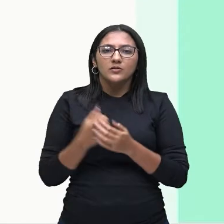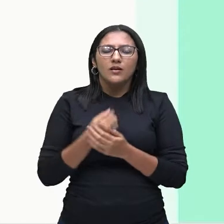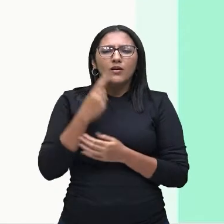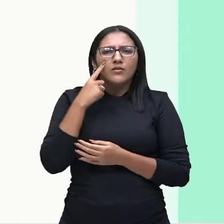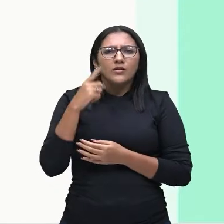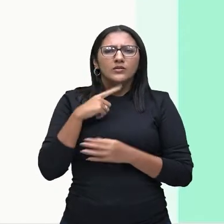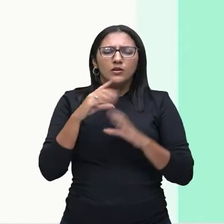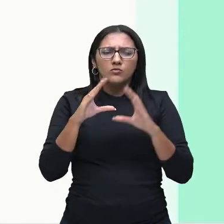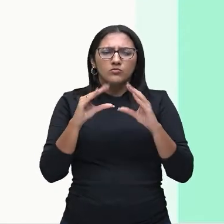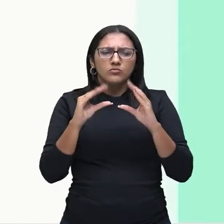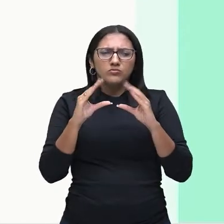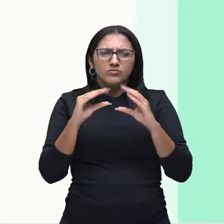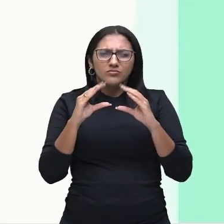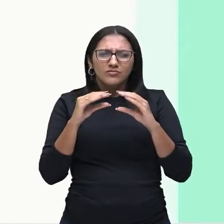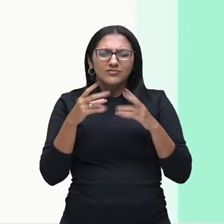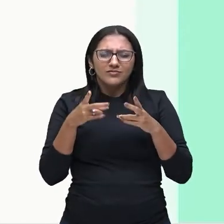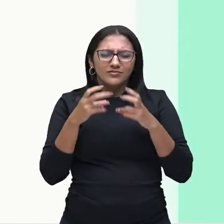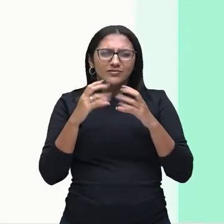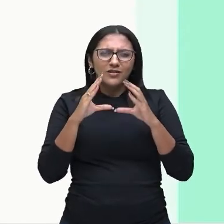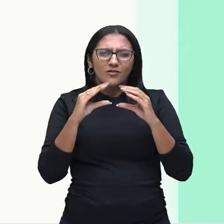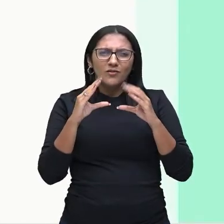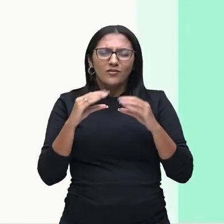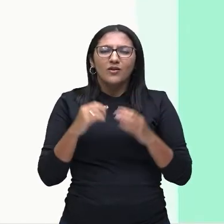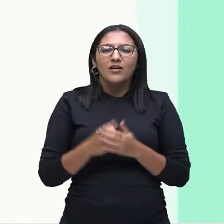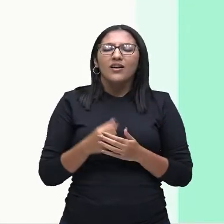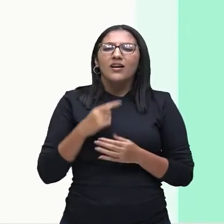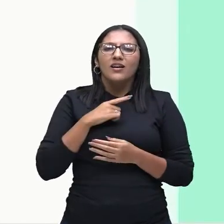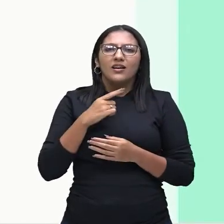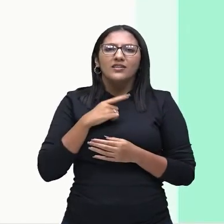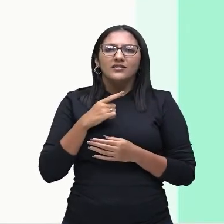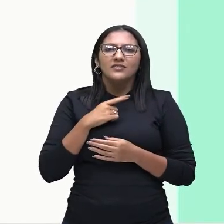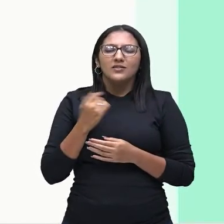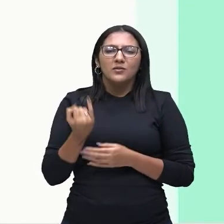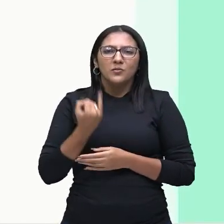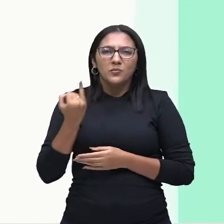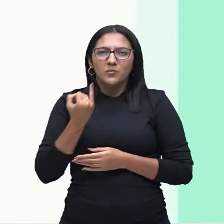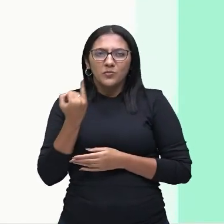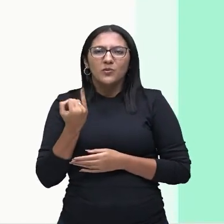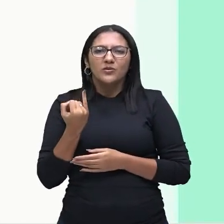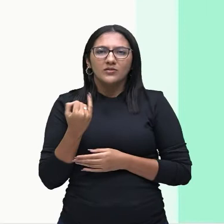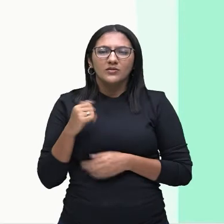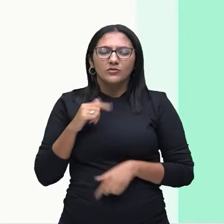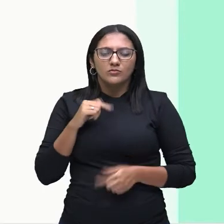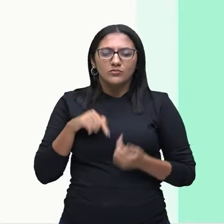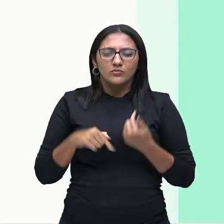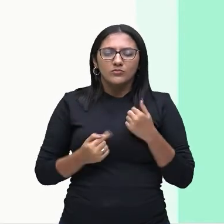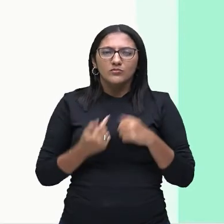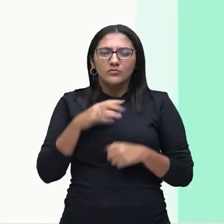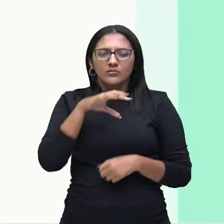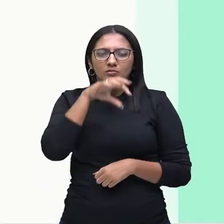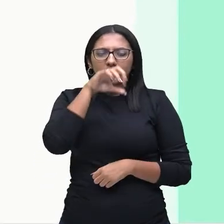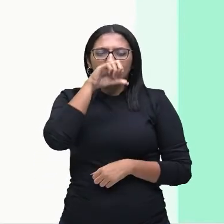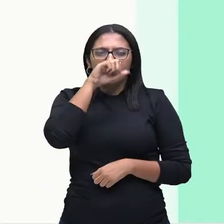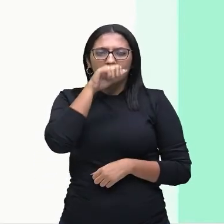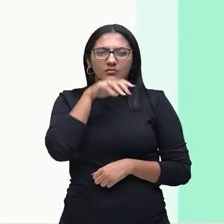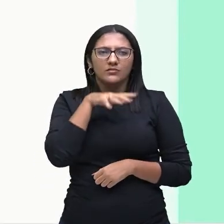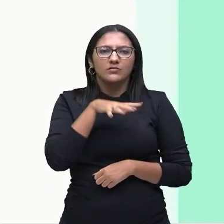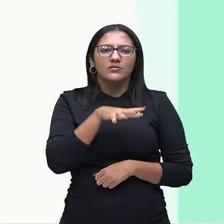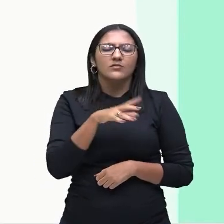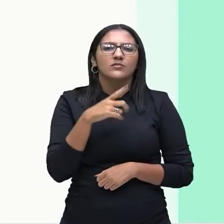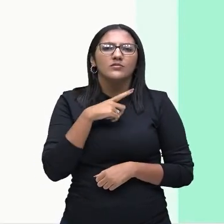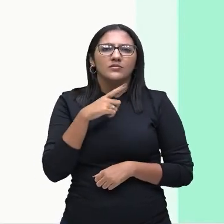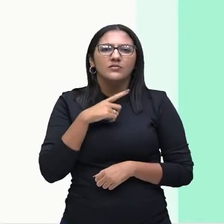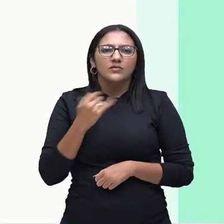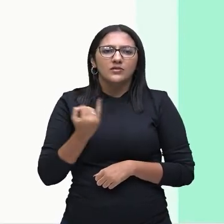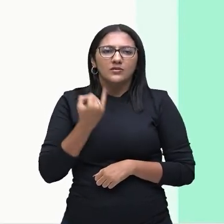aparência esponjosa e exercem um importante papel no processo de trocas gasosas. Lembra que os pulmões estão relacionados